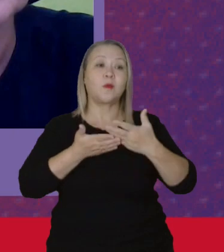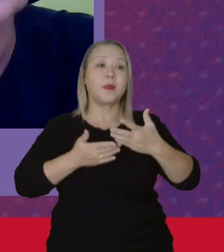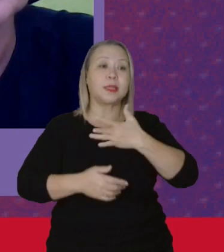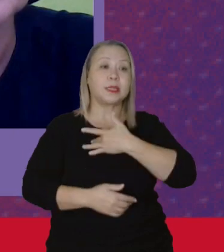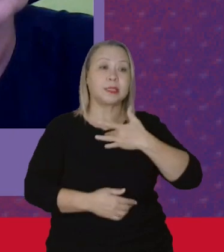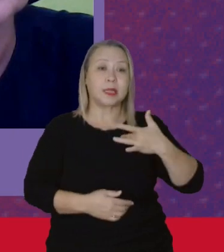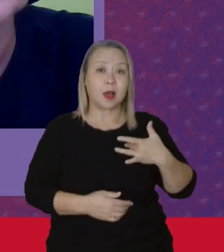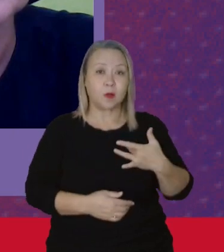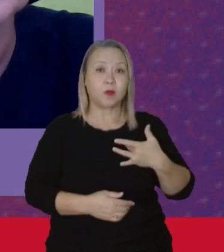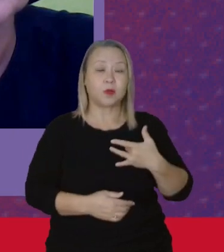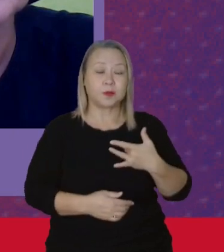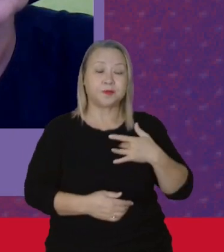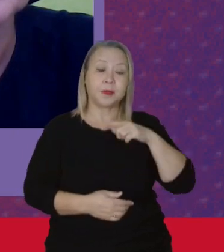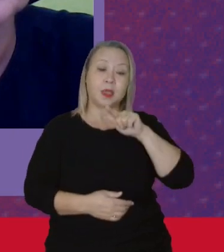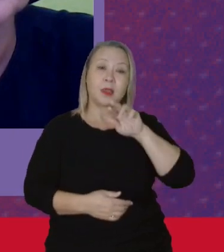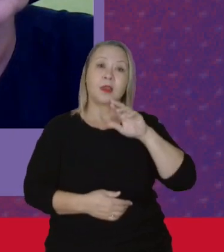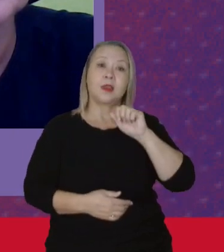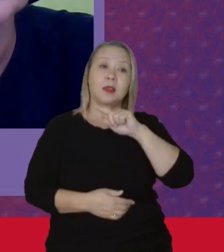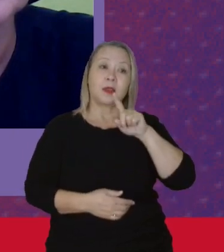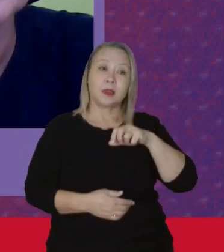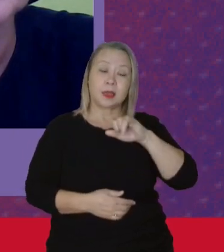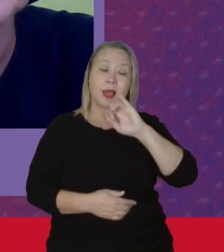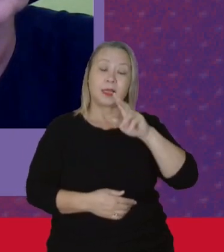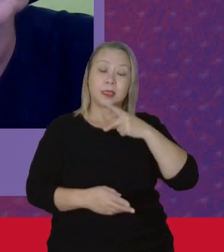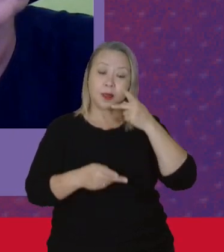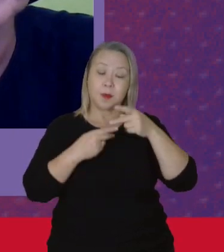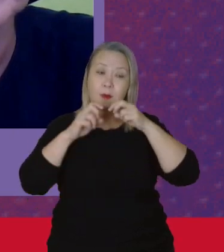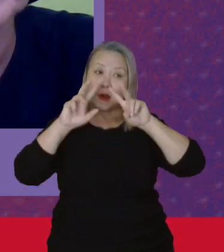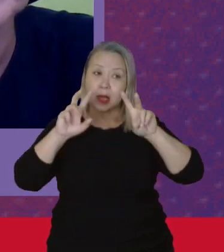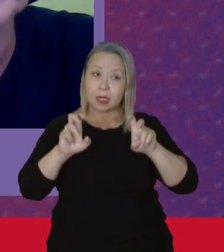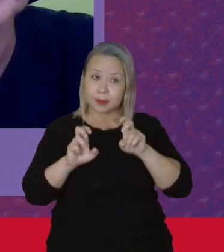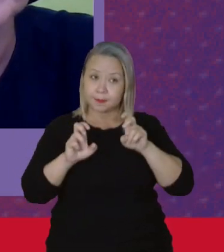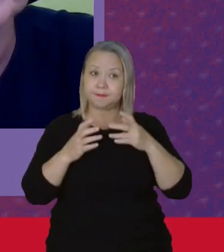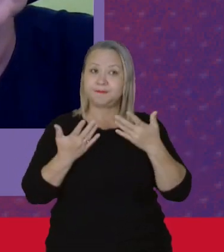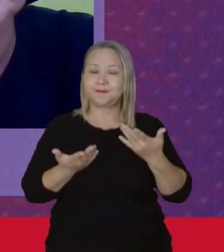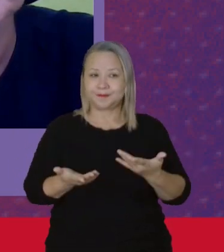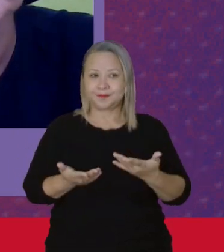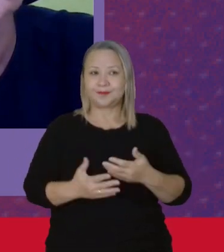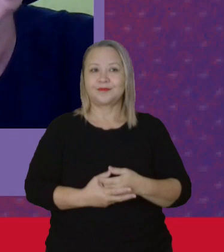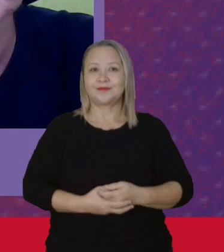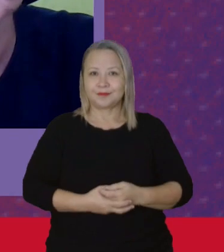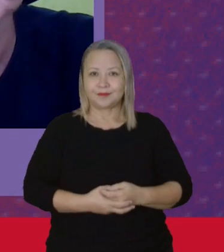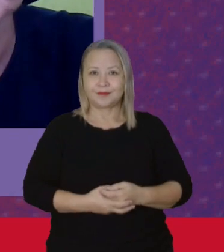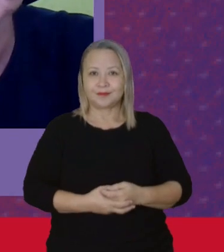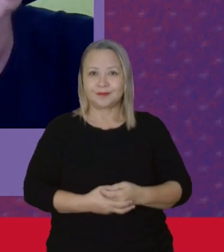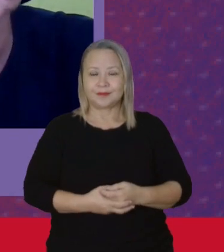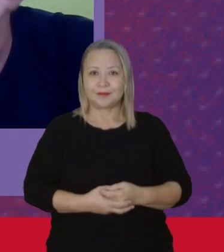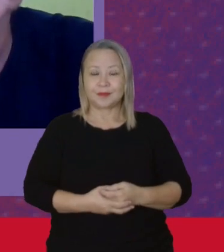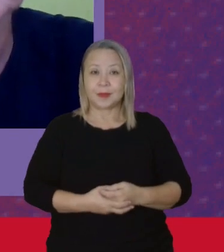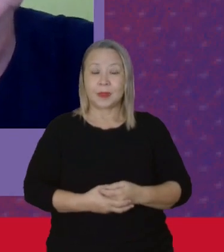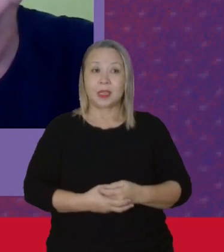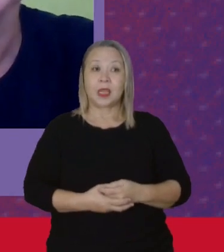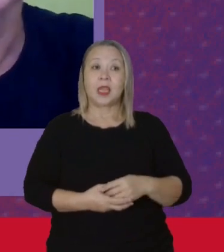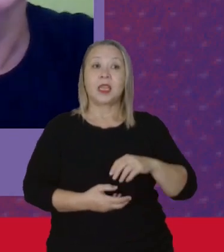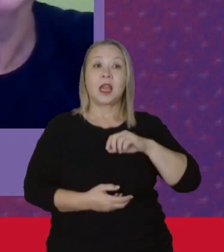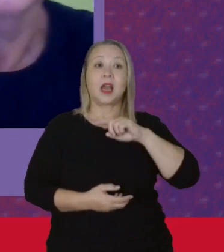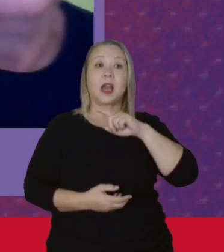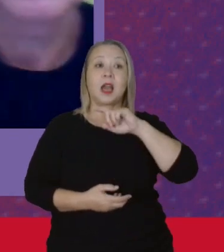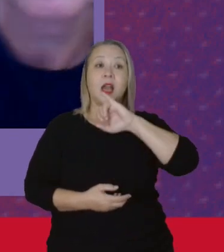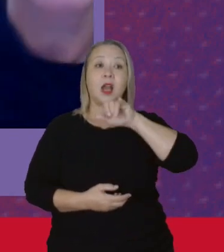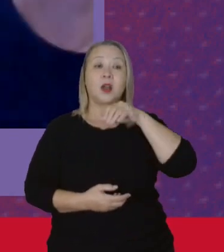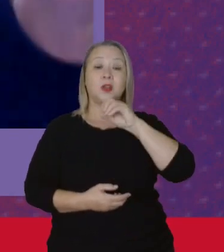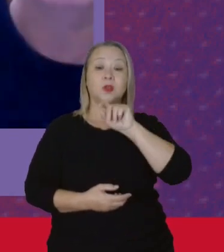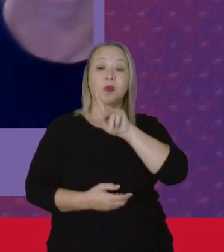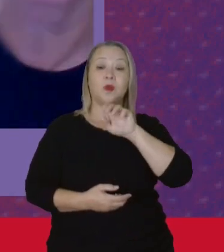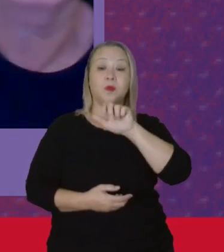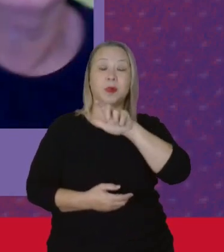A Grazi também coloca essa questão, e a Chopeli recupera a questão com relação às